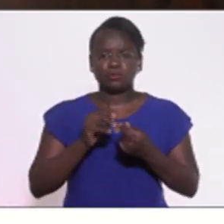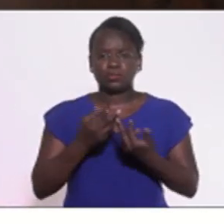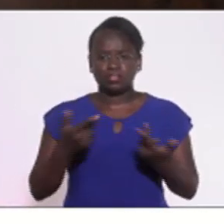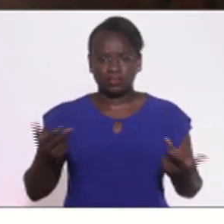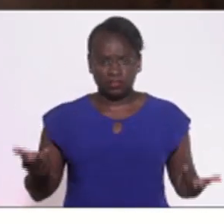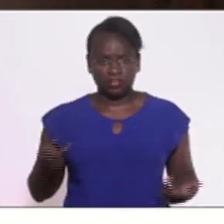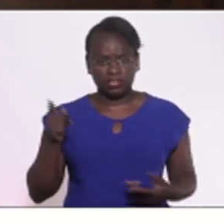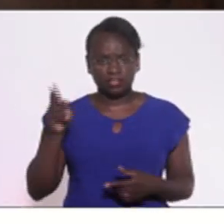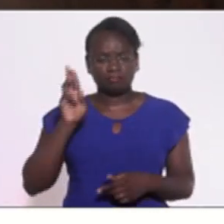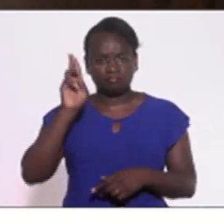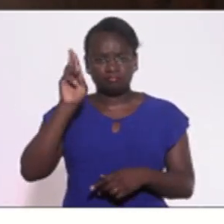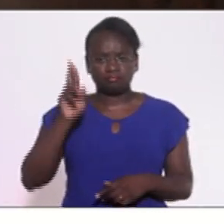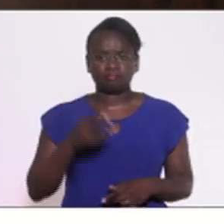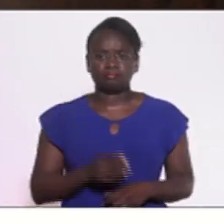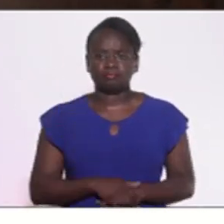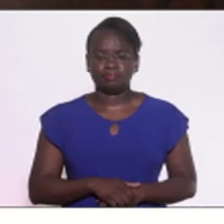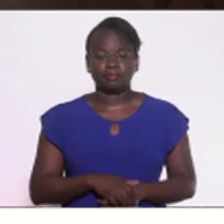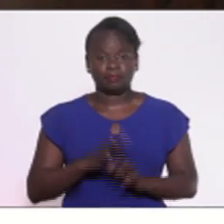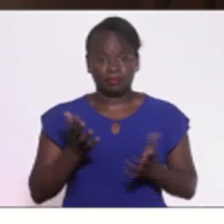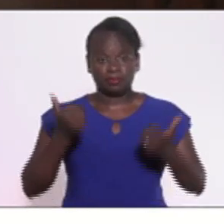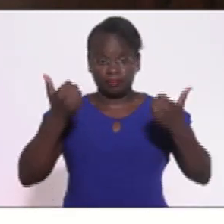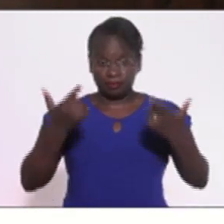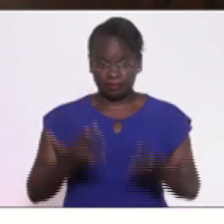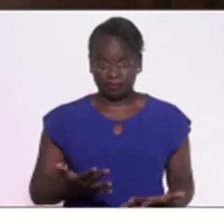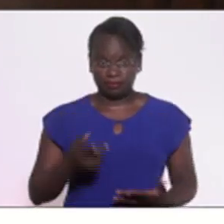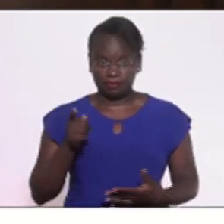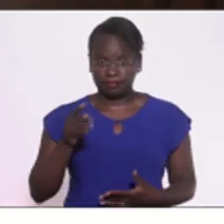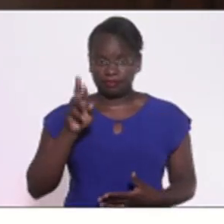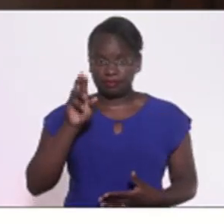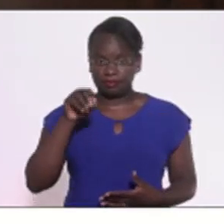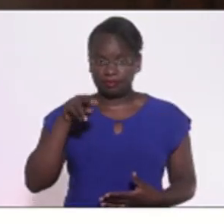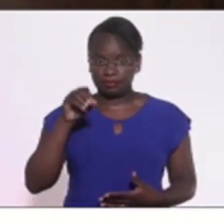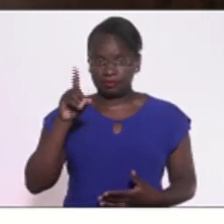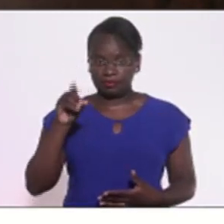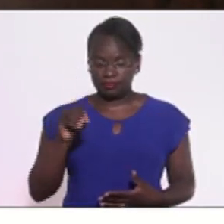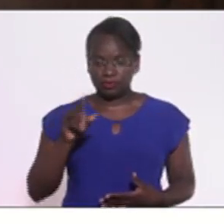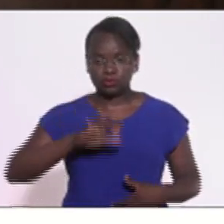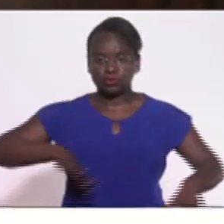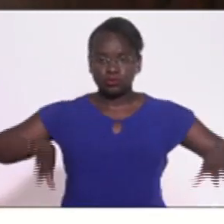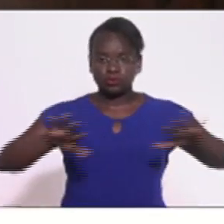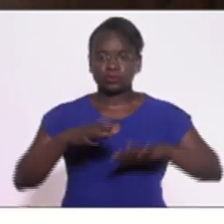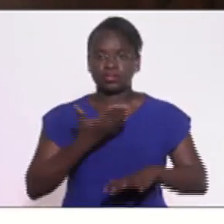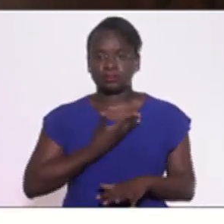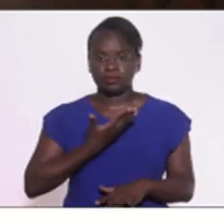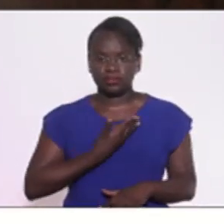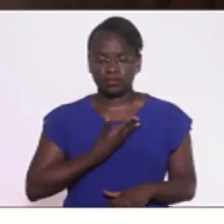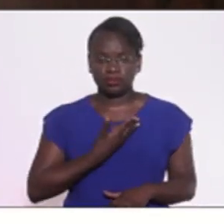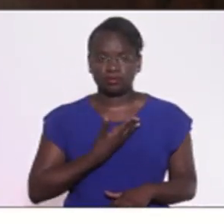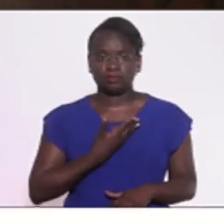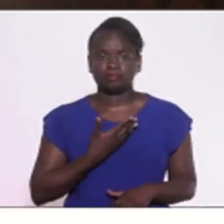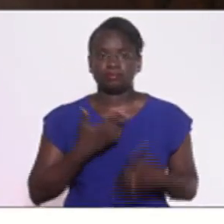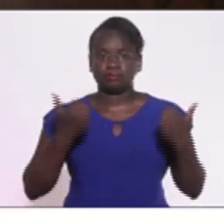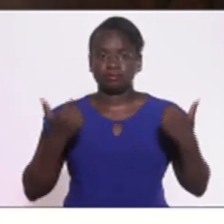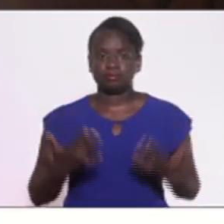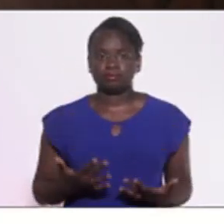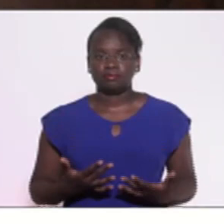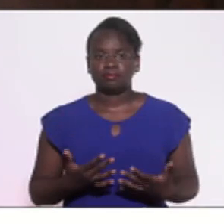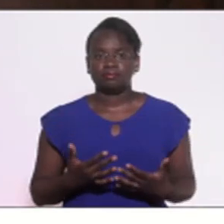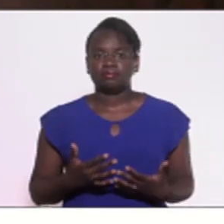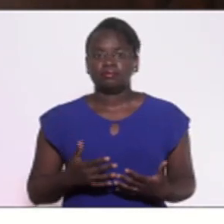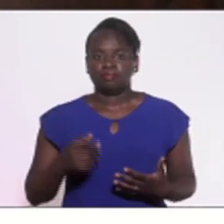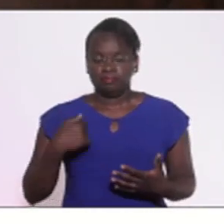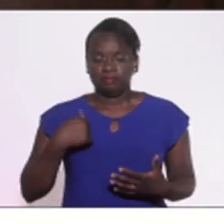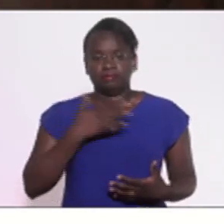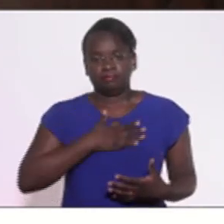representa. Mas quero dizer, Ronaldo, dizer a todos os seus amigos que eu